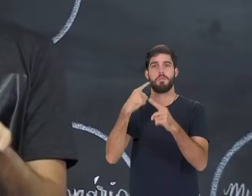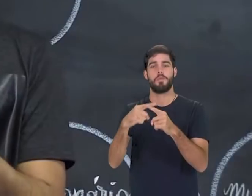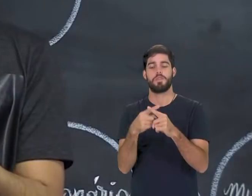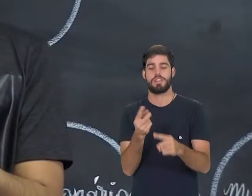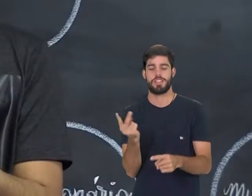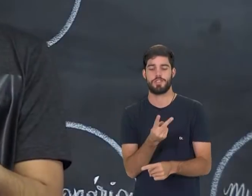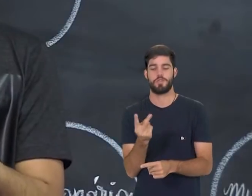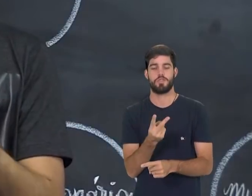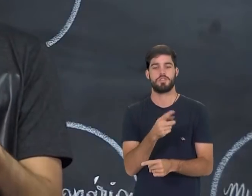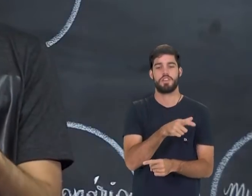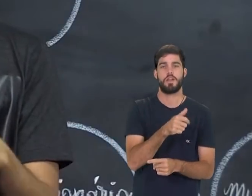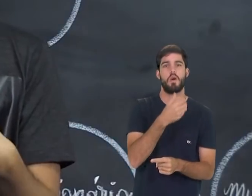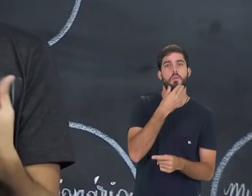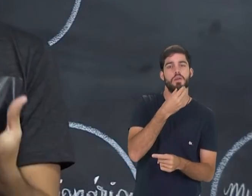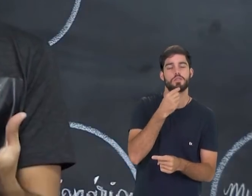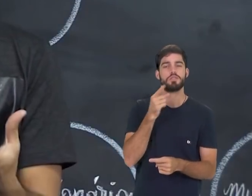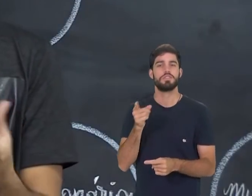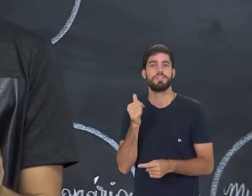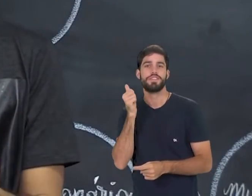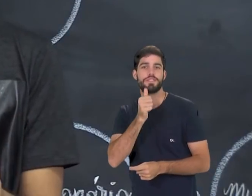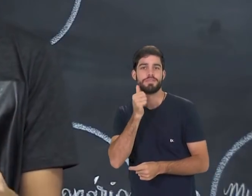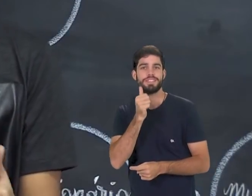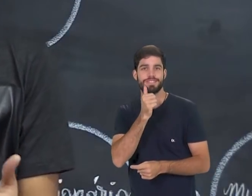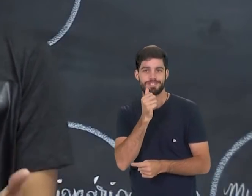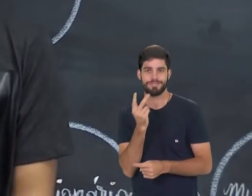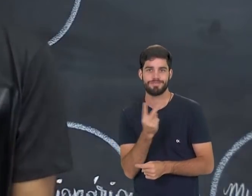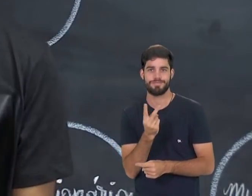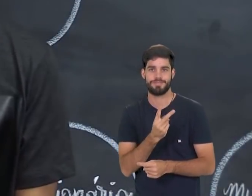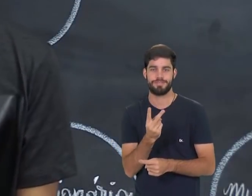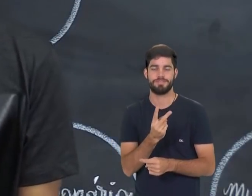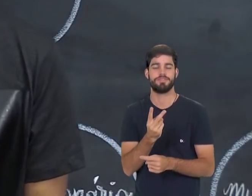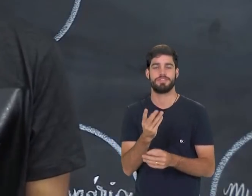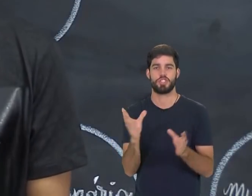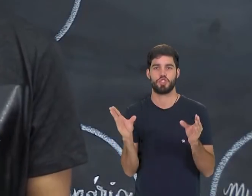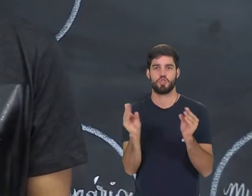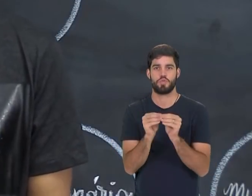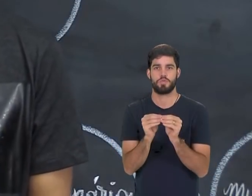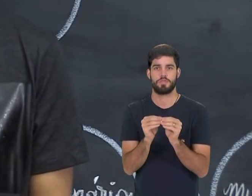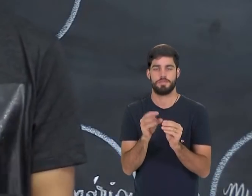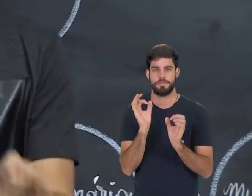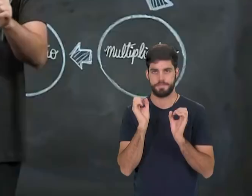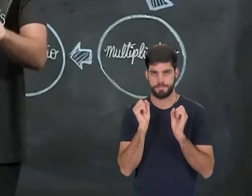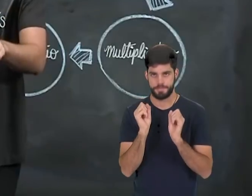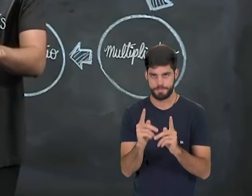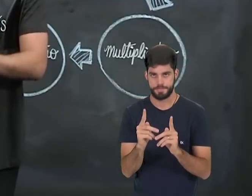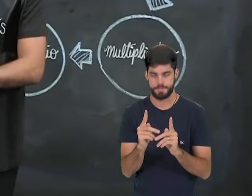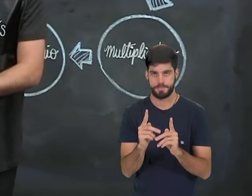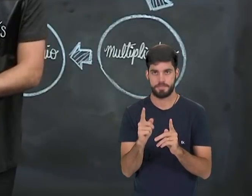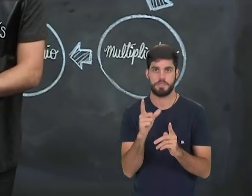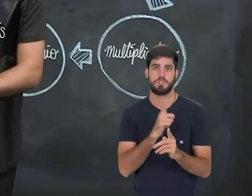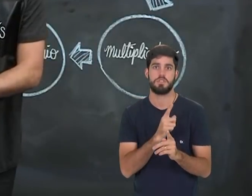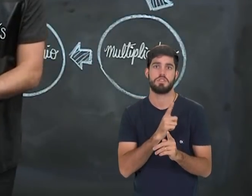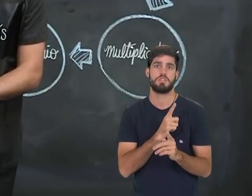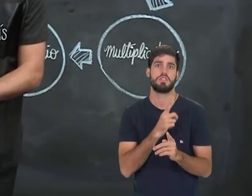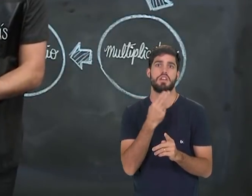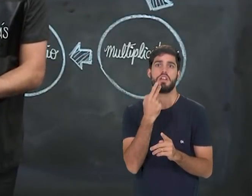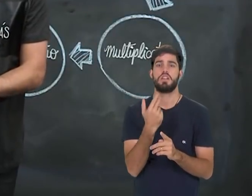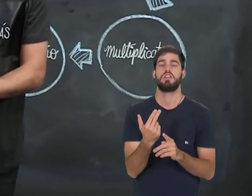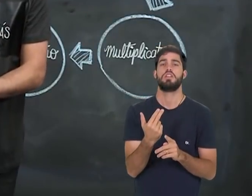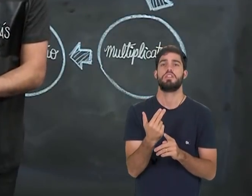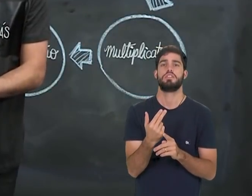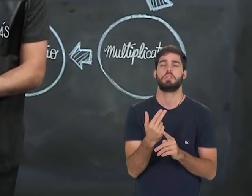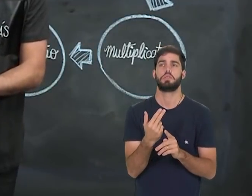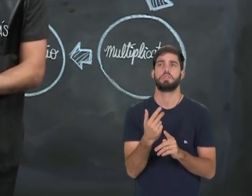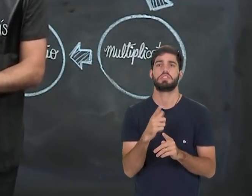aqui, unificando os dois gêneros, masculino e feminino. Porque na língua portuguesa eu não utilizo o feminino para fazer isso, eu acabo utilizando o masculino. Tem línguas que têm um número neutro,